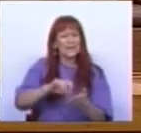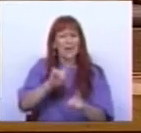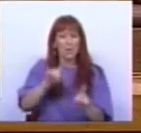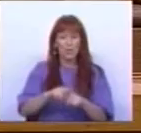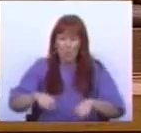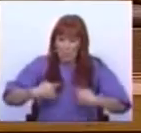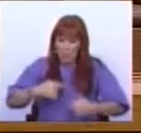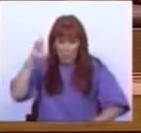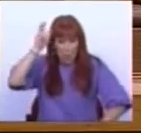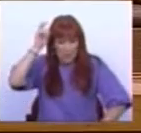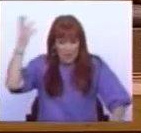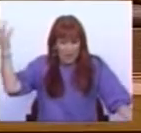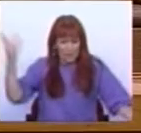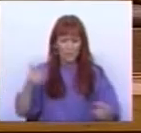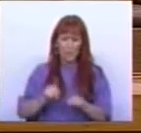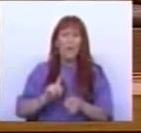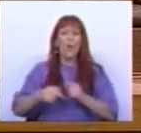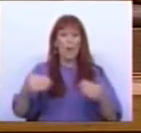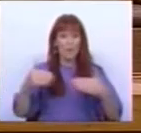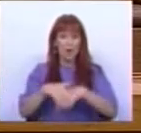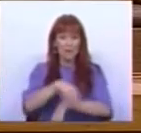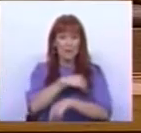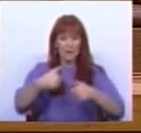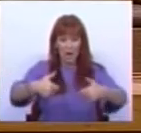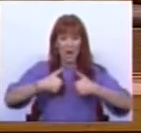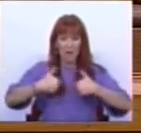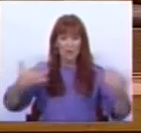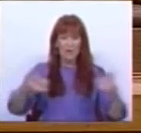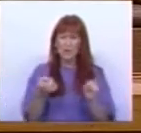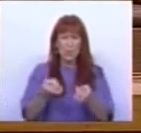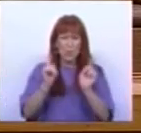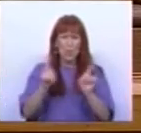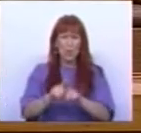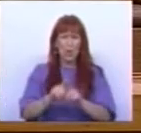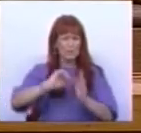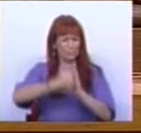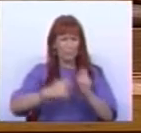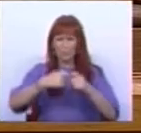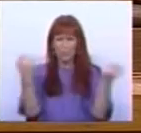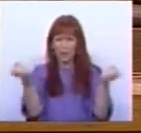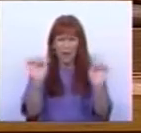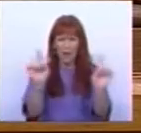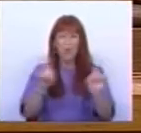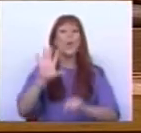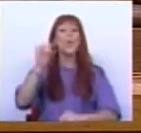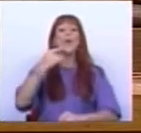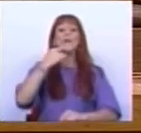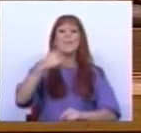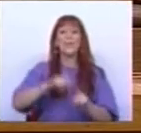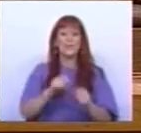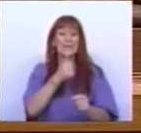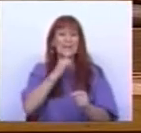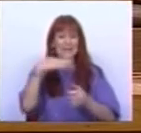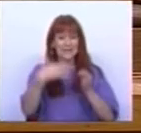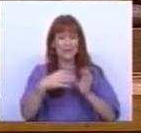sobre o próprio conceito, ou seja, a morte medicamente assistida não é inconstitucional. Ao referir no